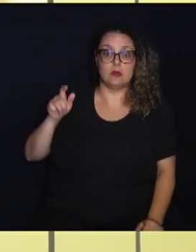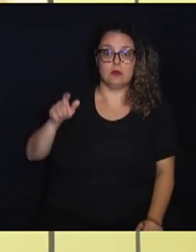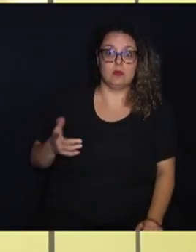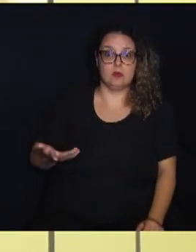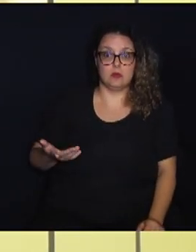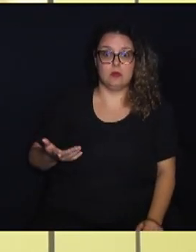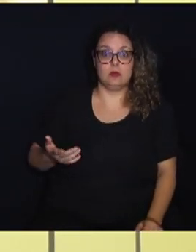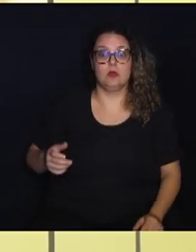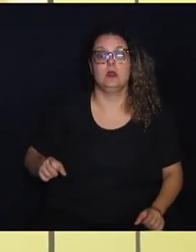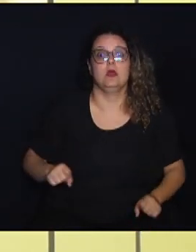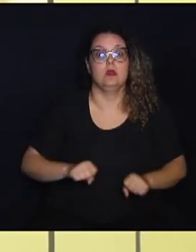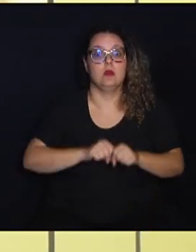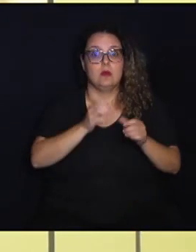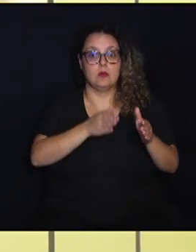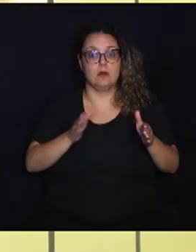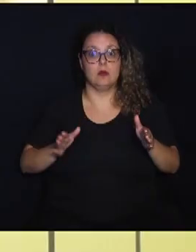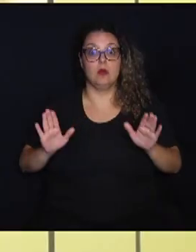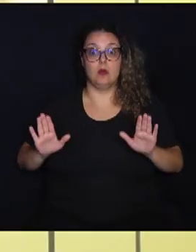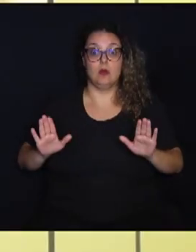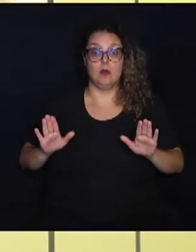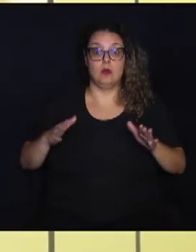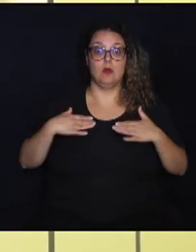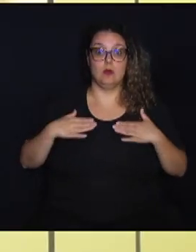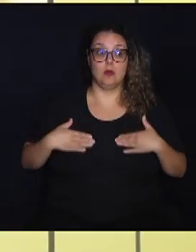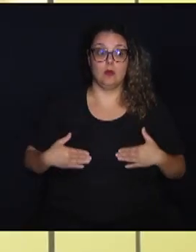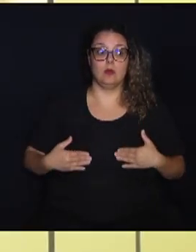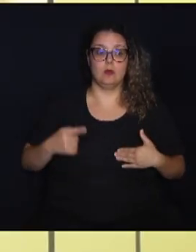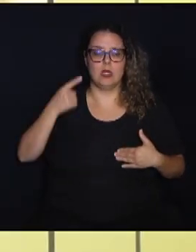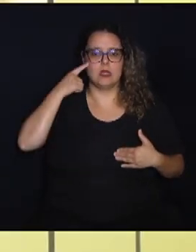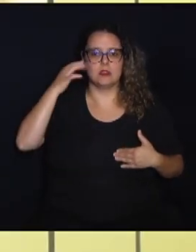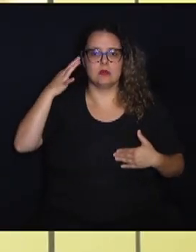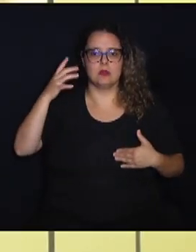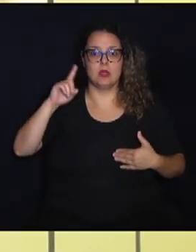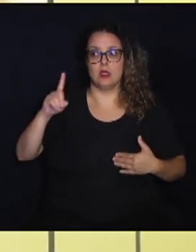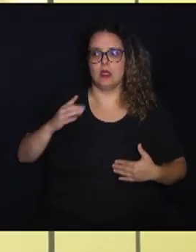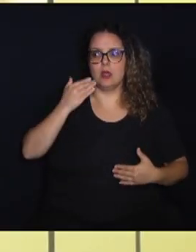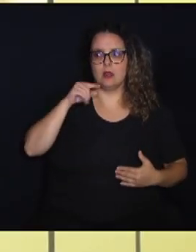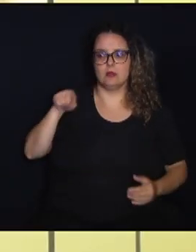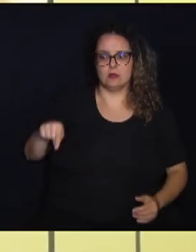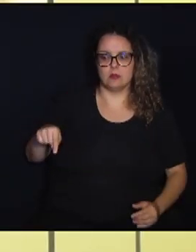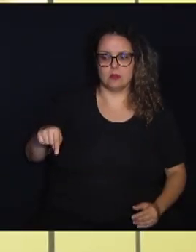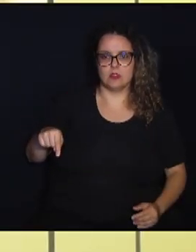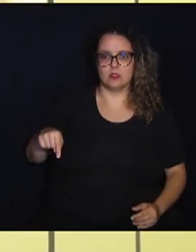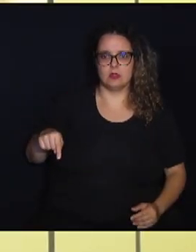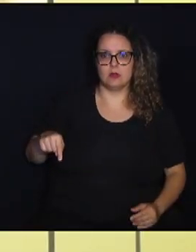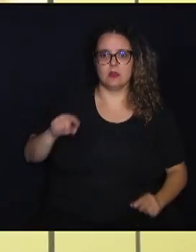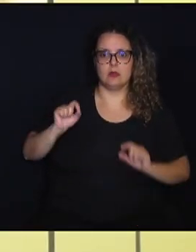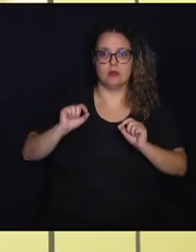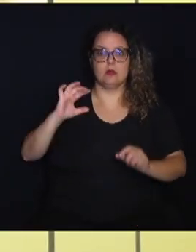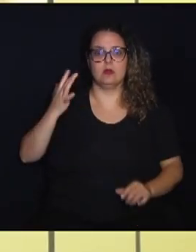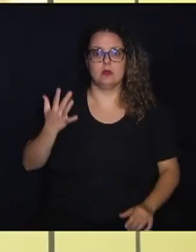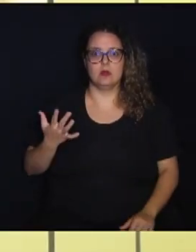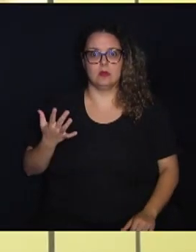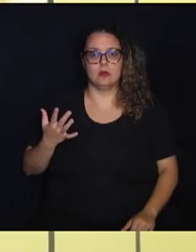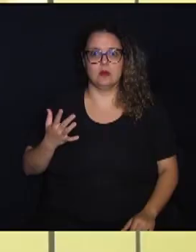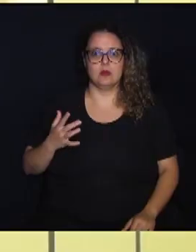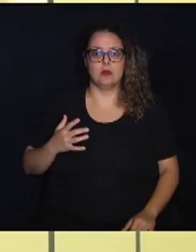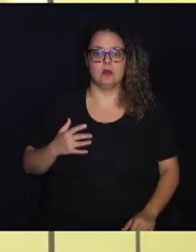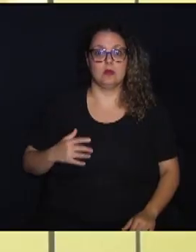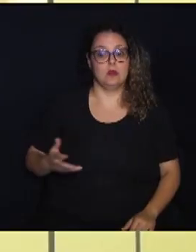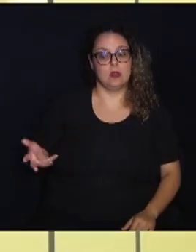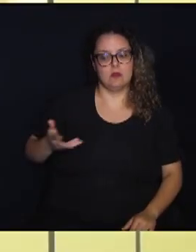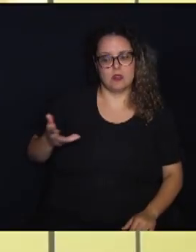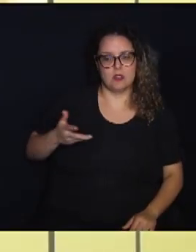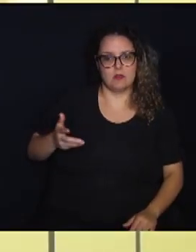daquela rotina, ele fala, o corpo falou assim, ela não estava comendo isso. Então o que vai acontecer? Ele vai